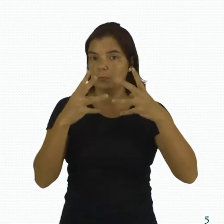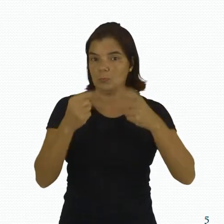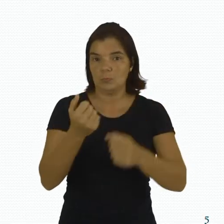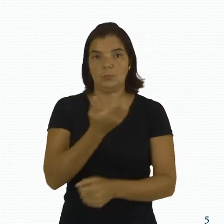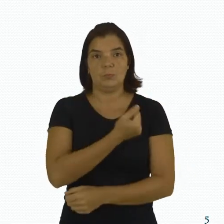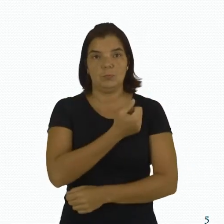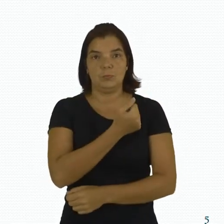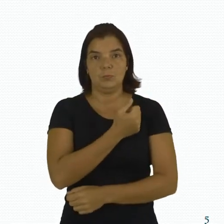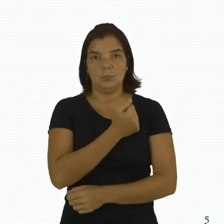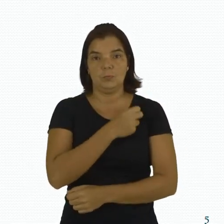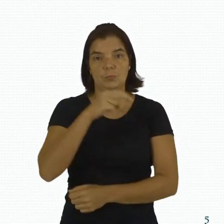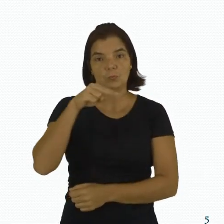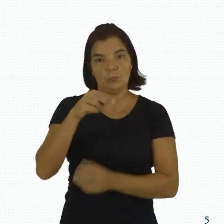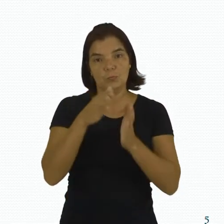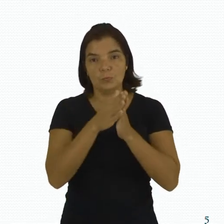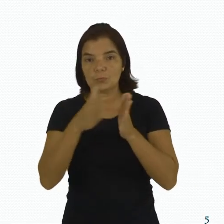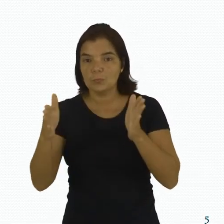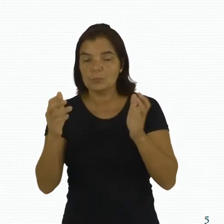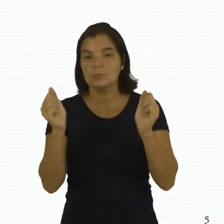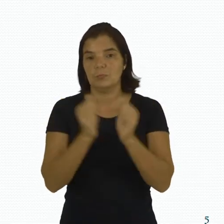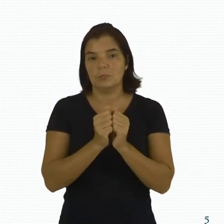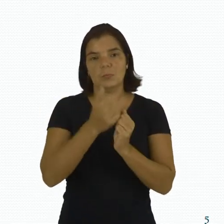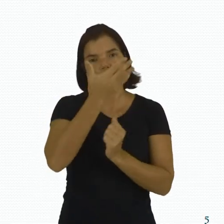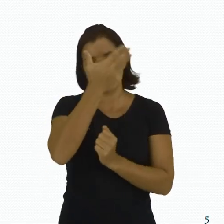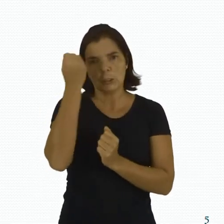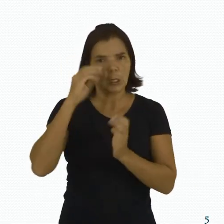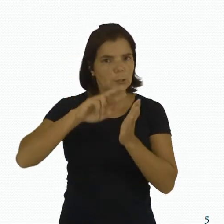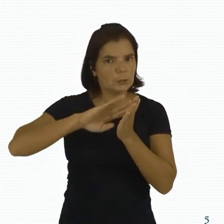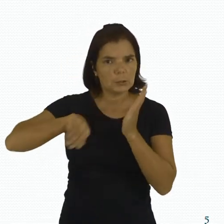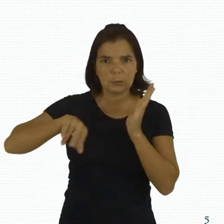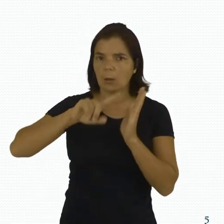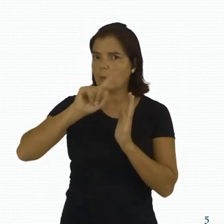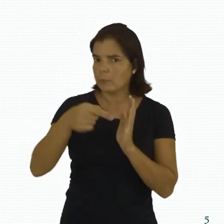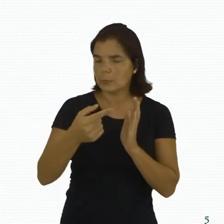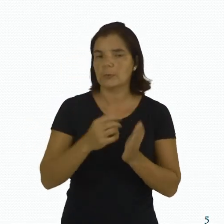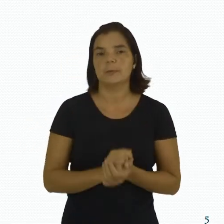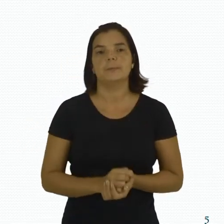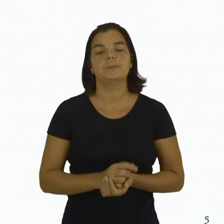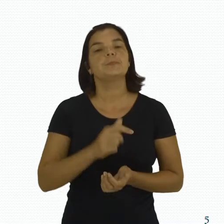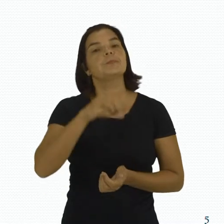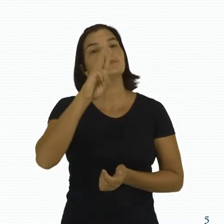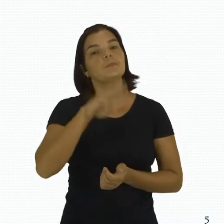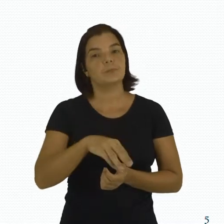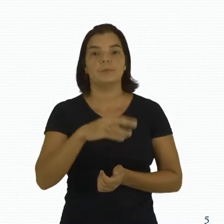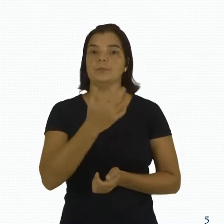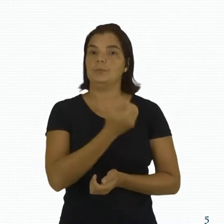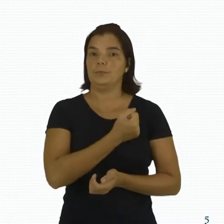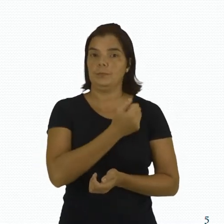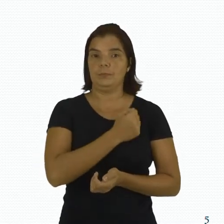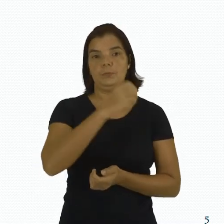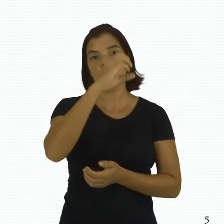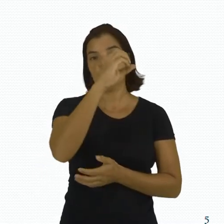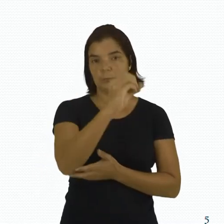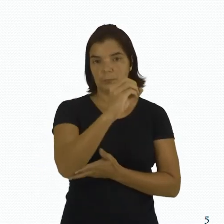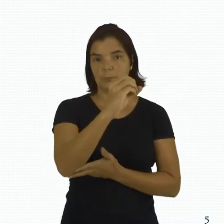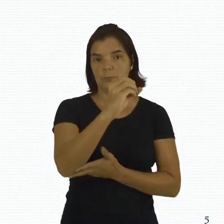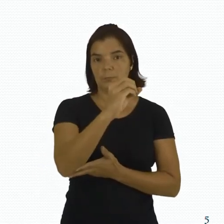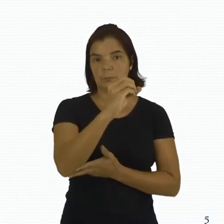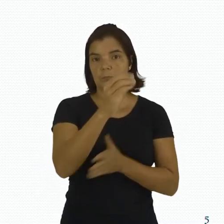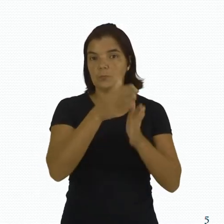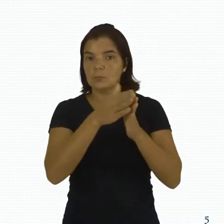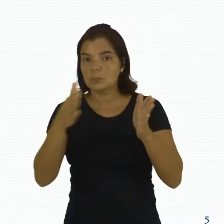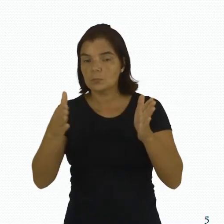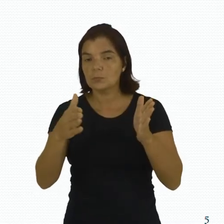inteira junto com o período. Esquece a vírgula. Então repare, quem é a parte inteira aí? É o algarismo 0. Quem é